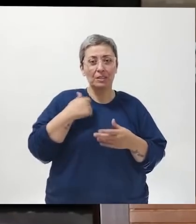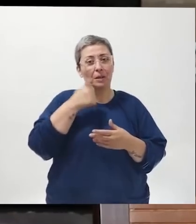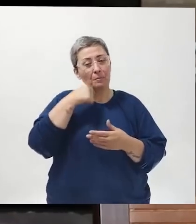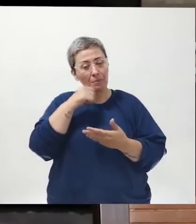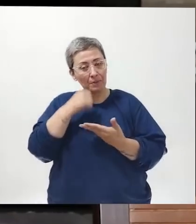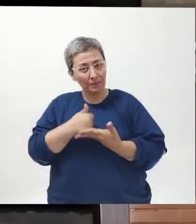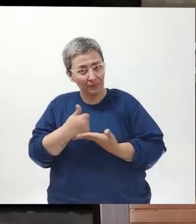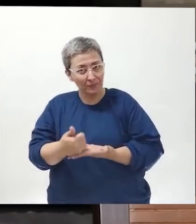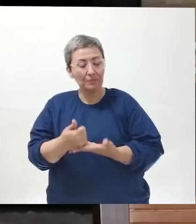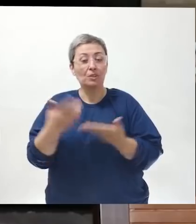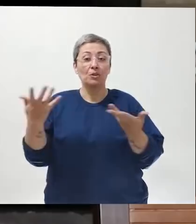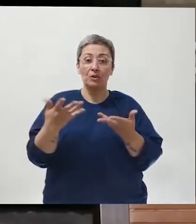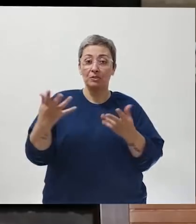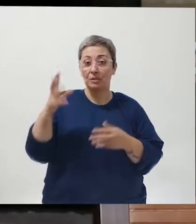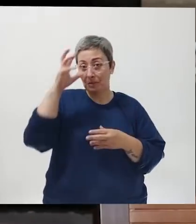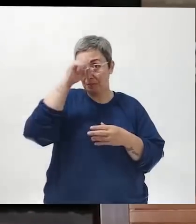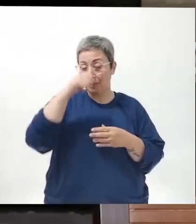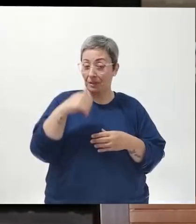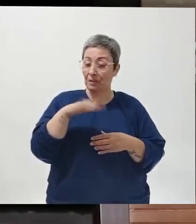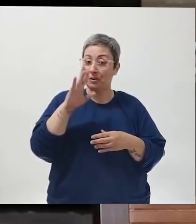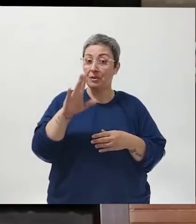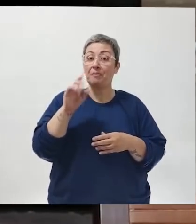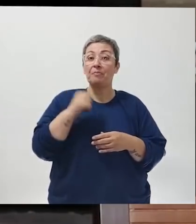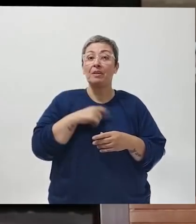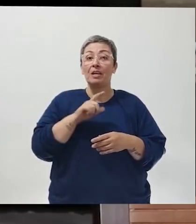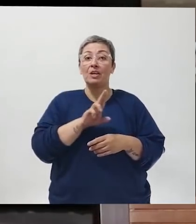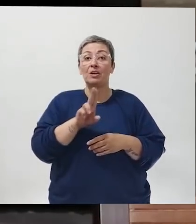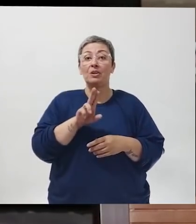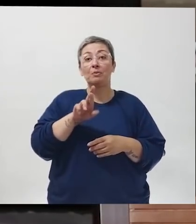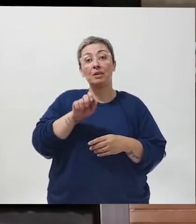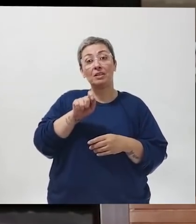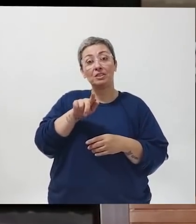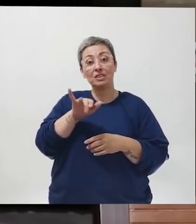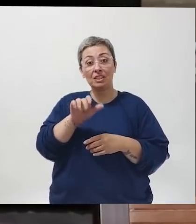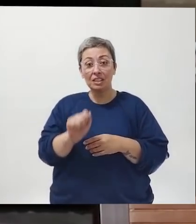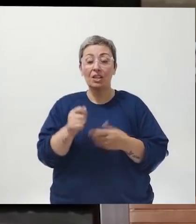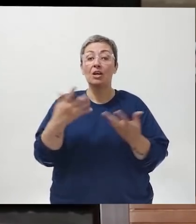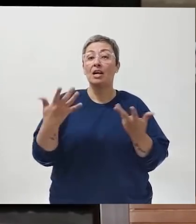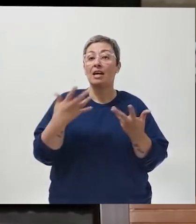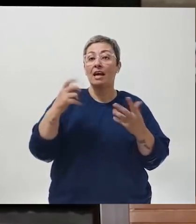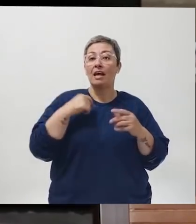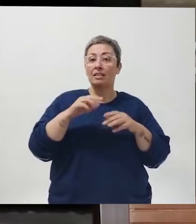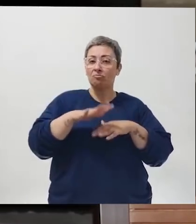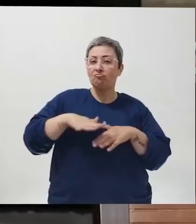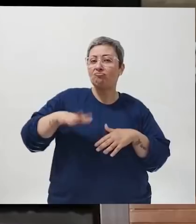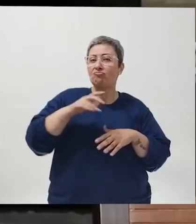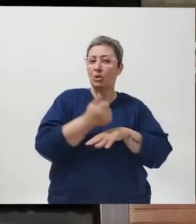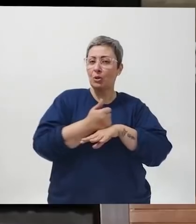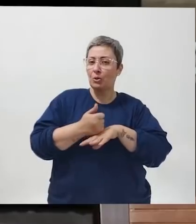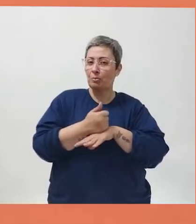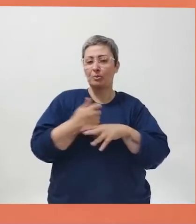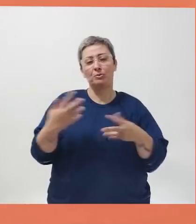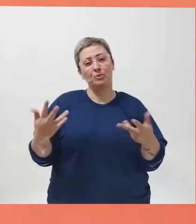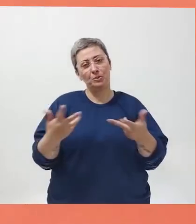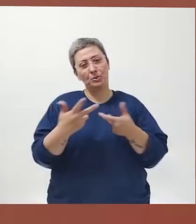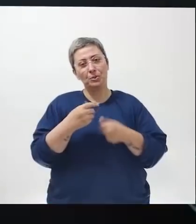a doutora Regina sobre esta área, sobre essa profissão tão incrível de médico e pediatria.